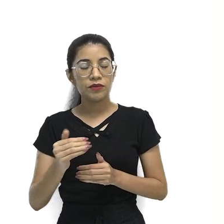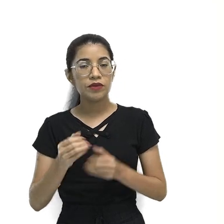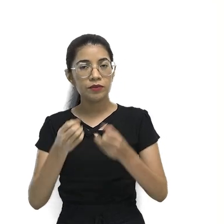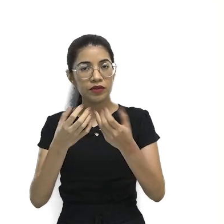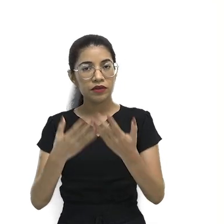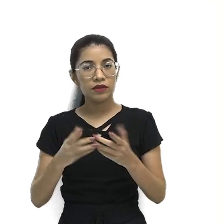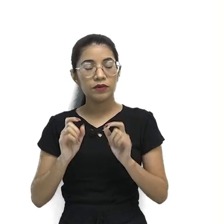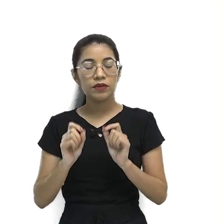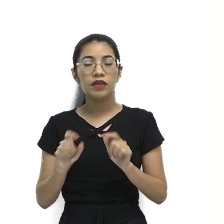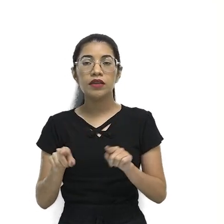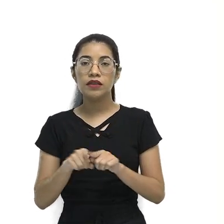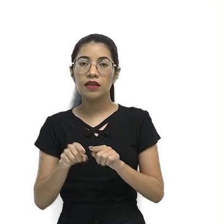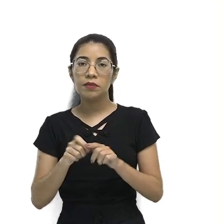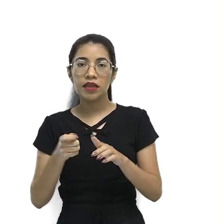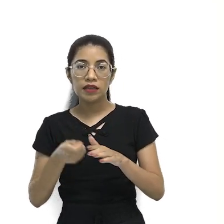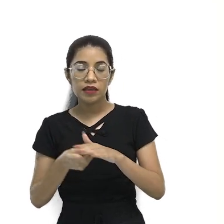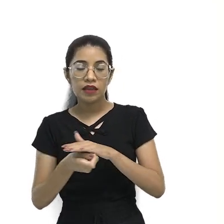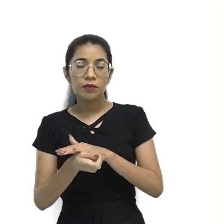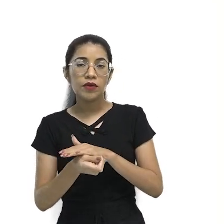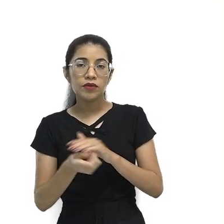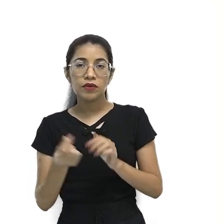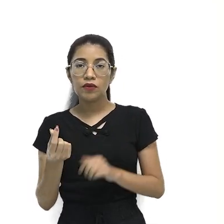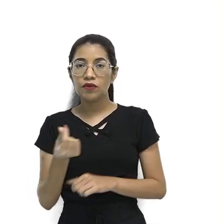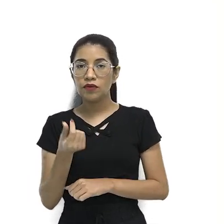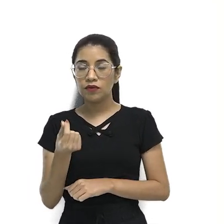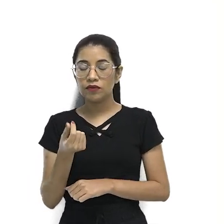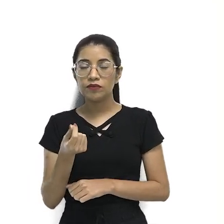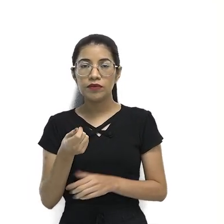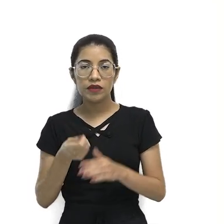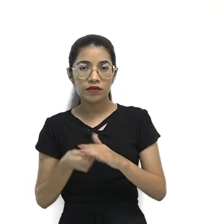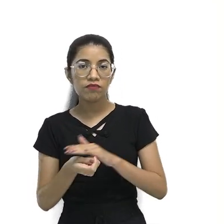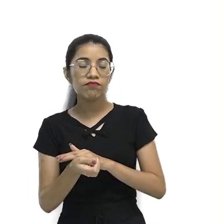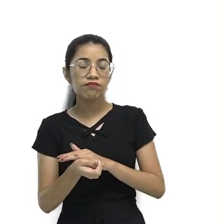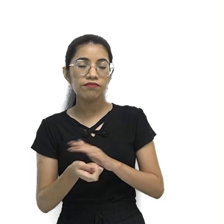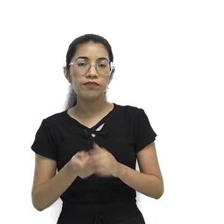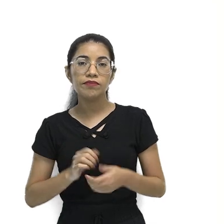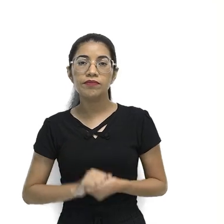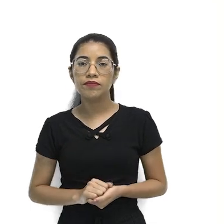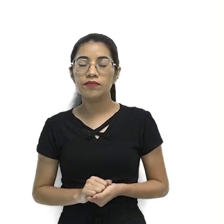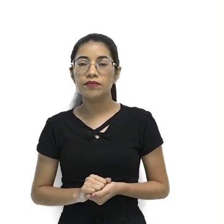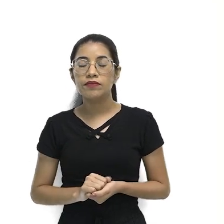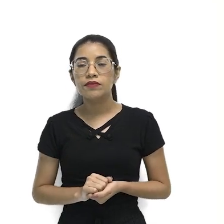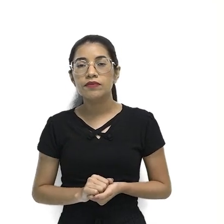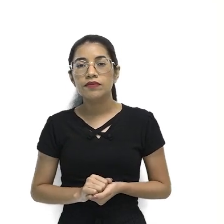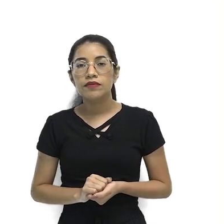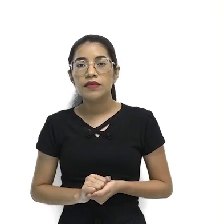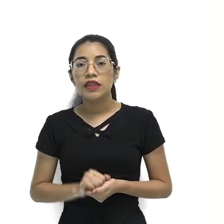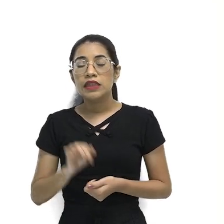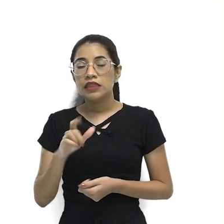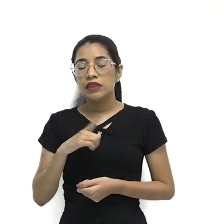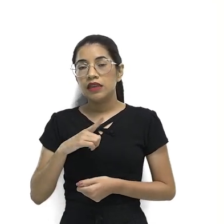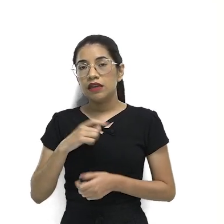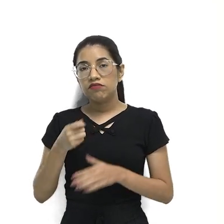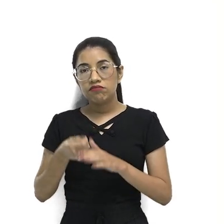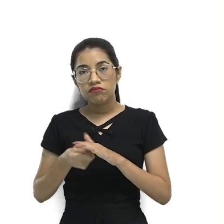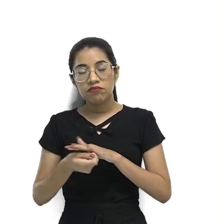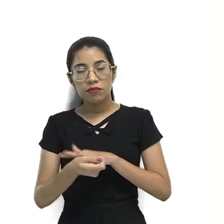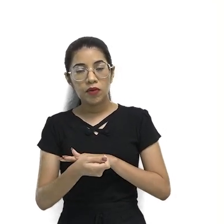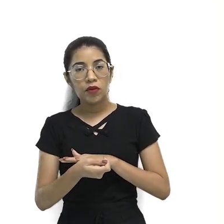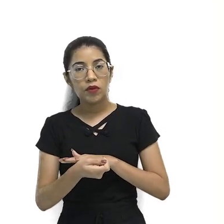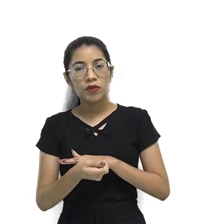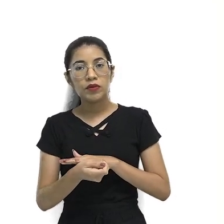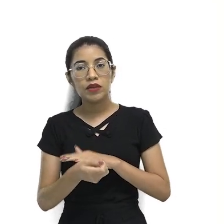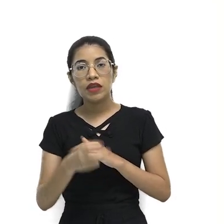aqui, também fez um depósito. Opa, então ele fez um depósito na sua conta. Se ele depositou